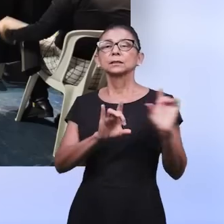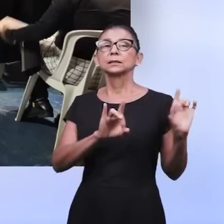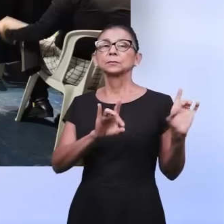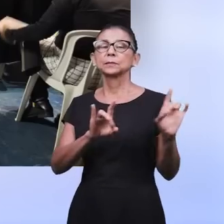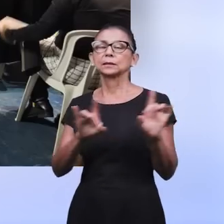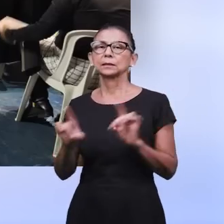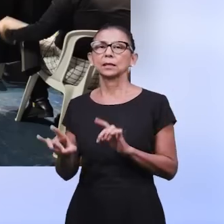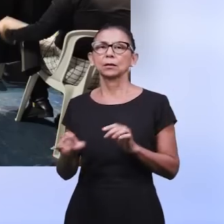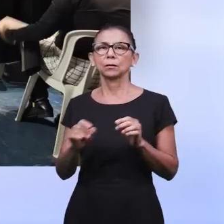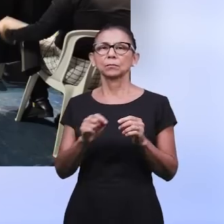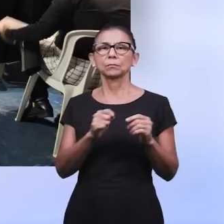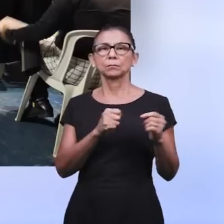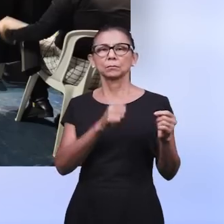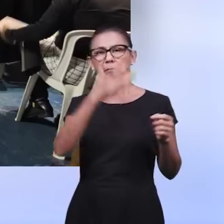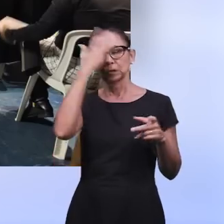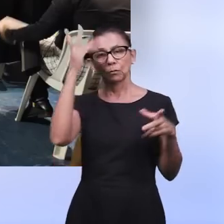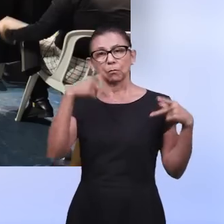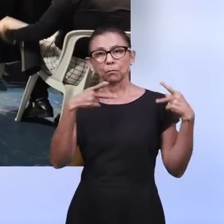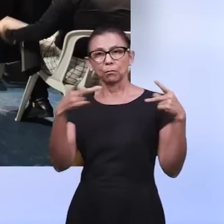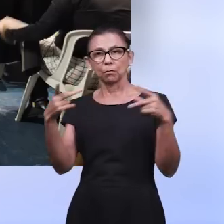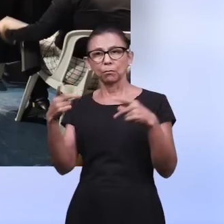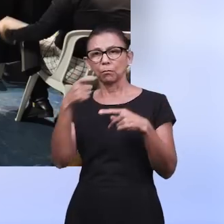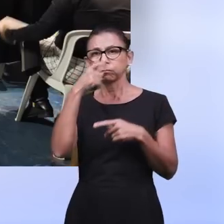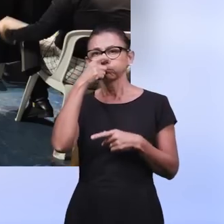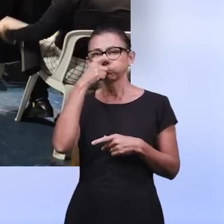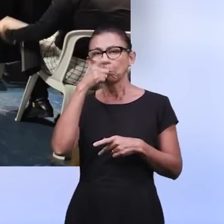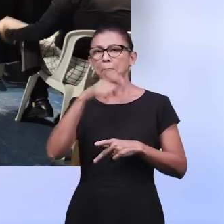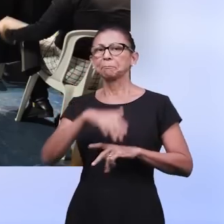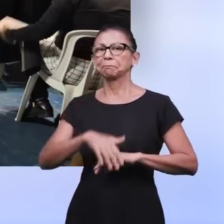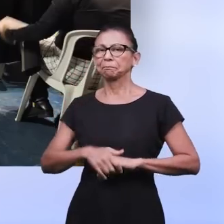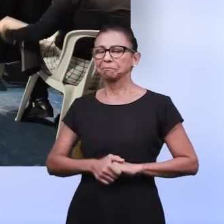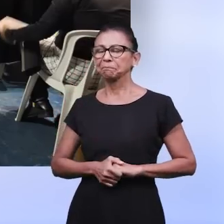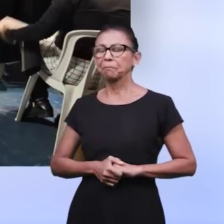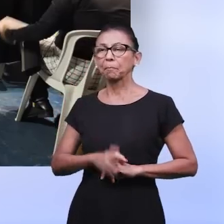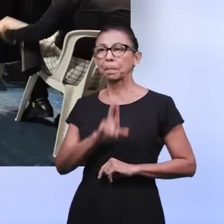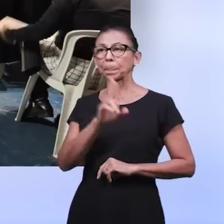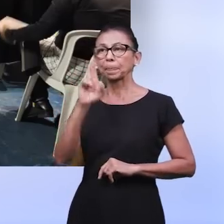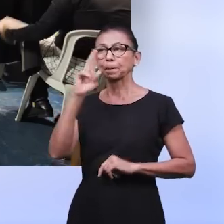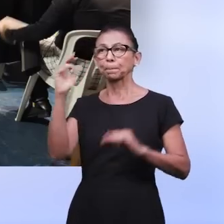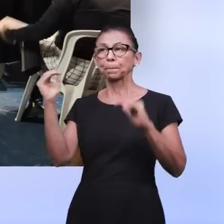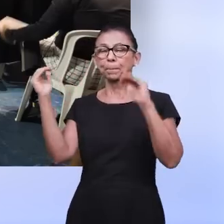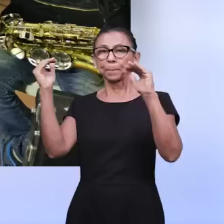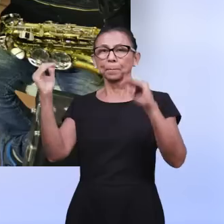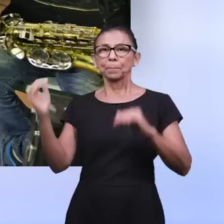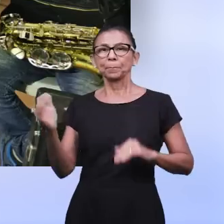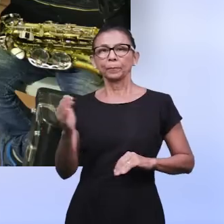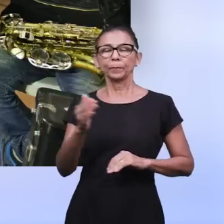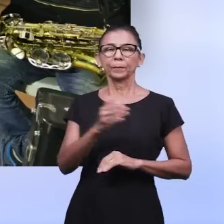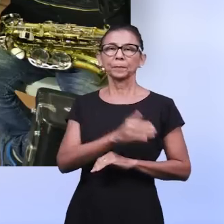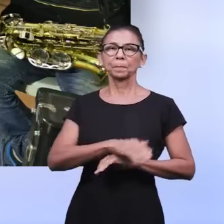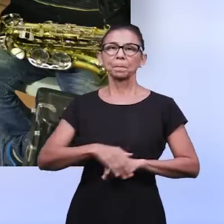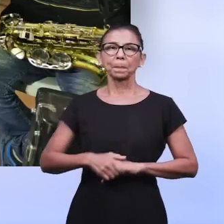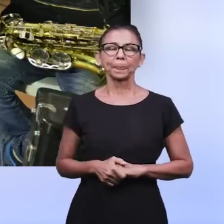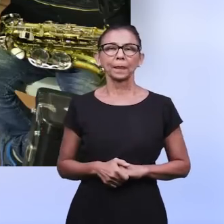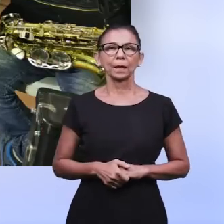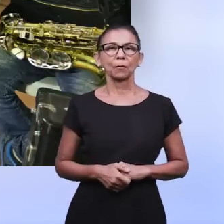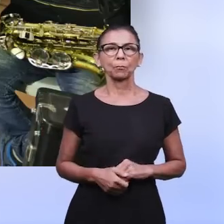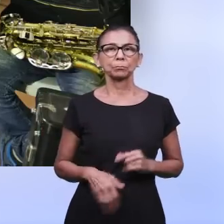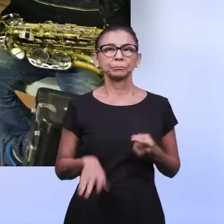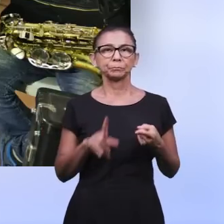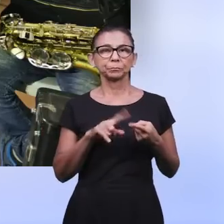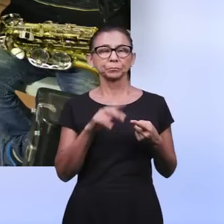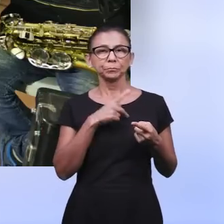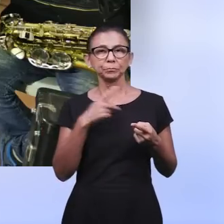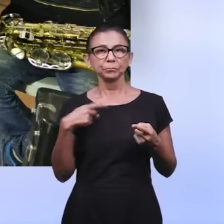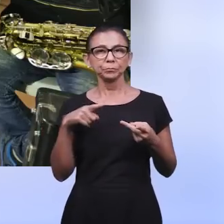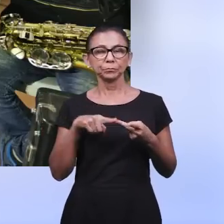do Senhor foi grandemente glorificado. O pastor Tadeu e o jovem Gabriel relataram para nós